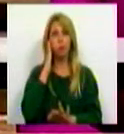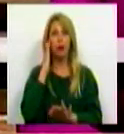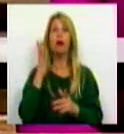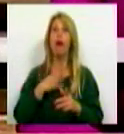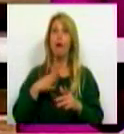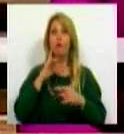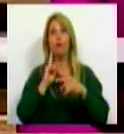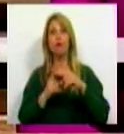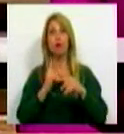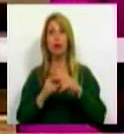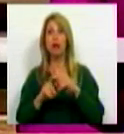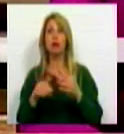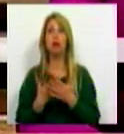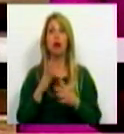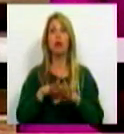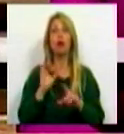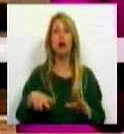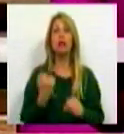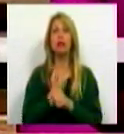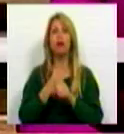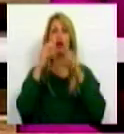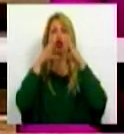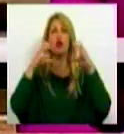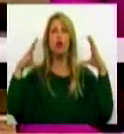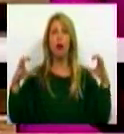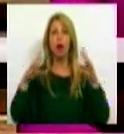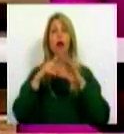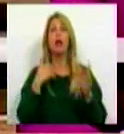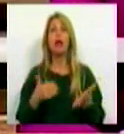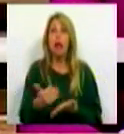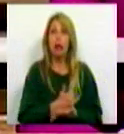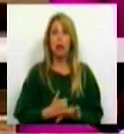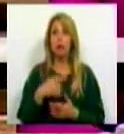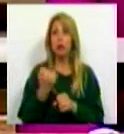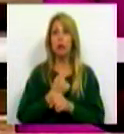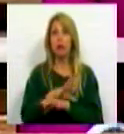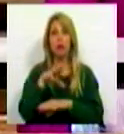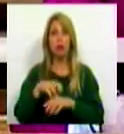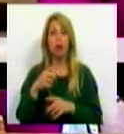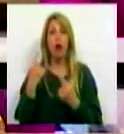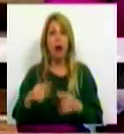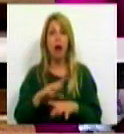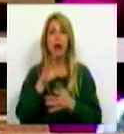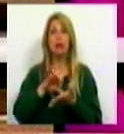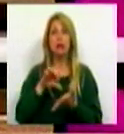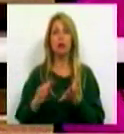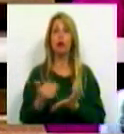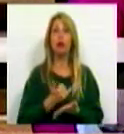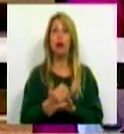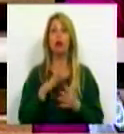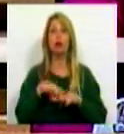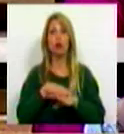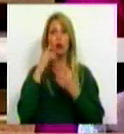obter vantagens da utilização de serviços na nuvem, da rentabilização da capacidade instalada nos centros de dados da administração pública ou